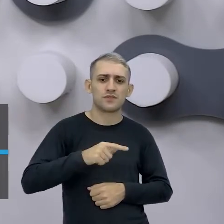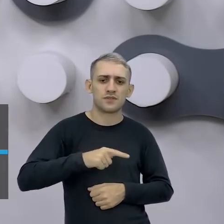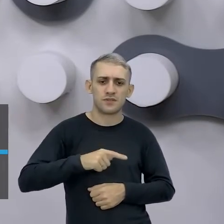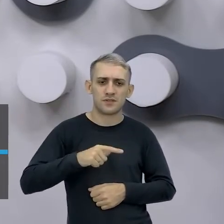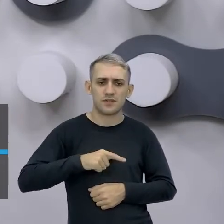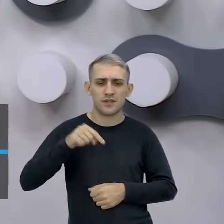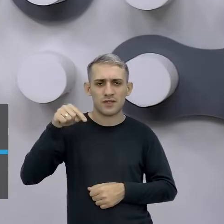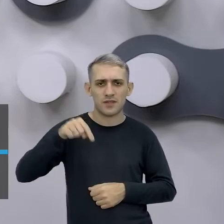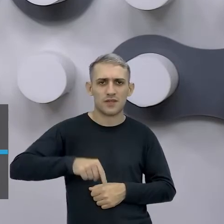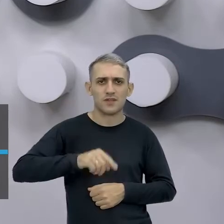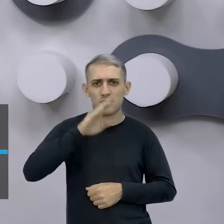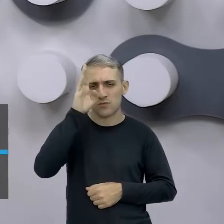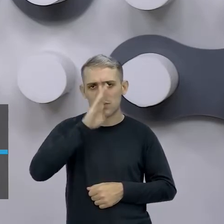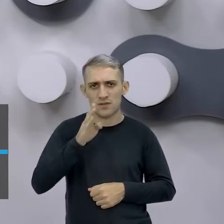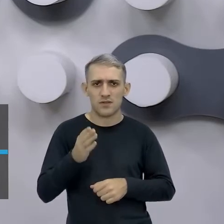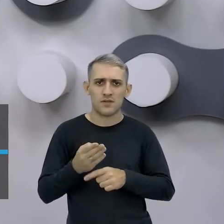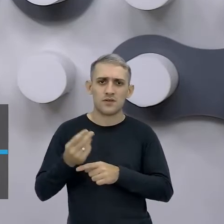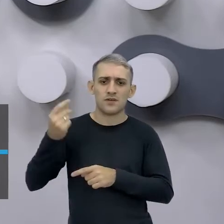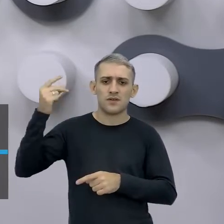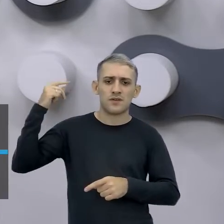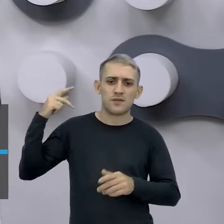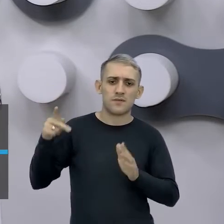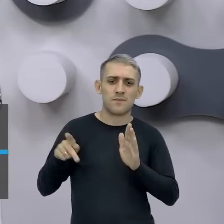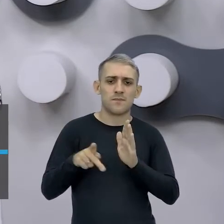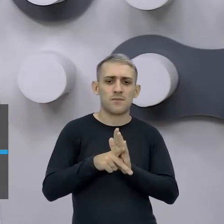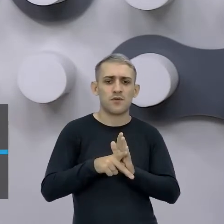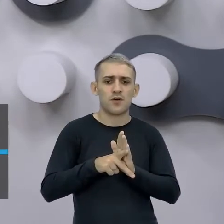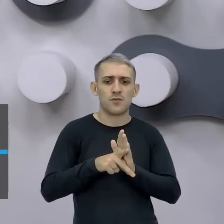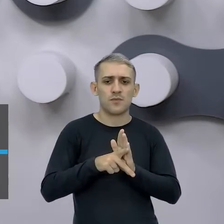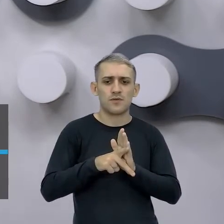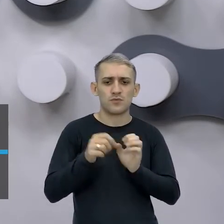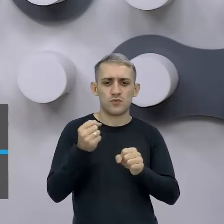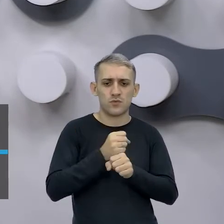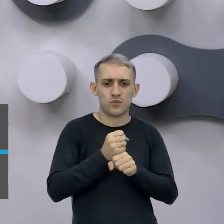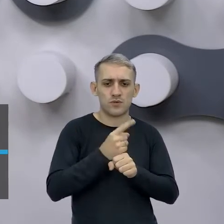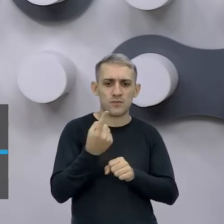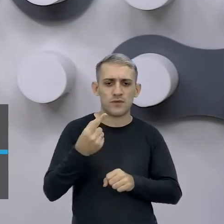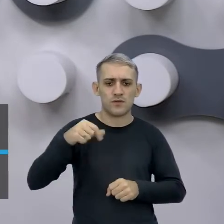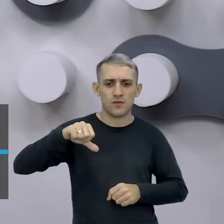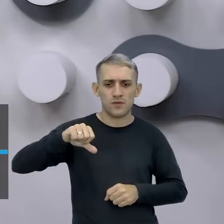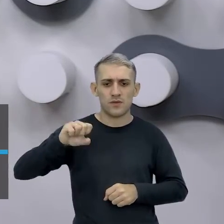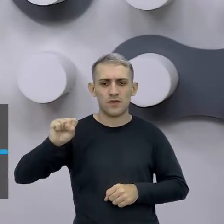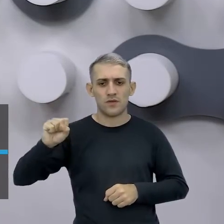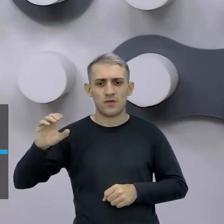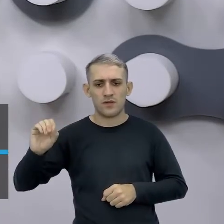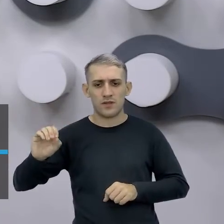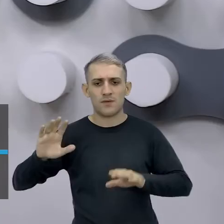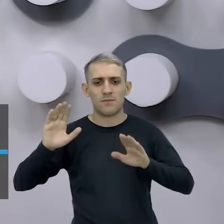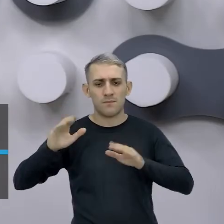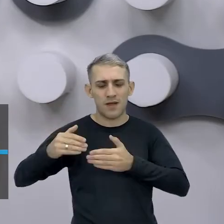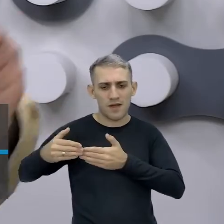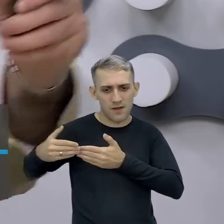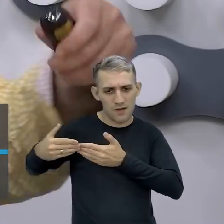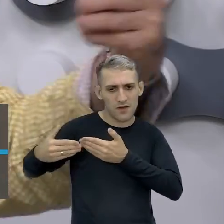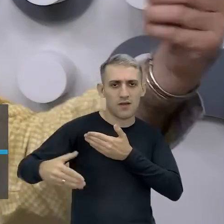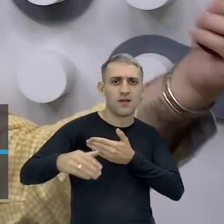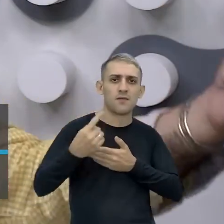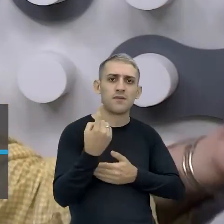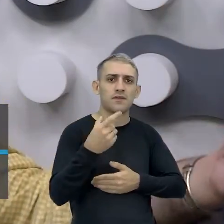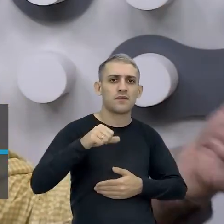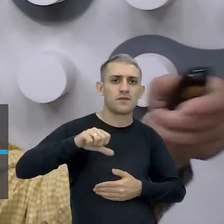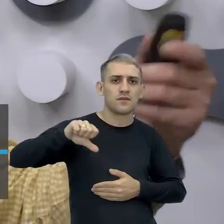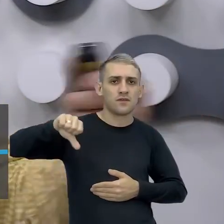industrialização no Brasil enquanto relação PIB na década de 80, mas a partir da década de 90, que não